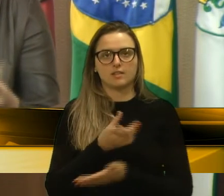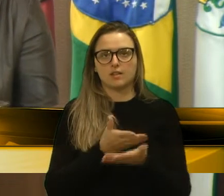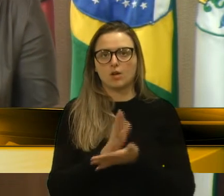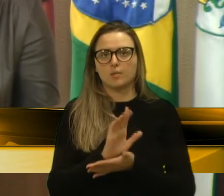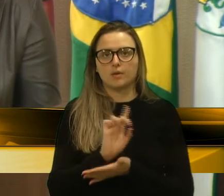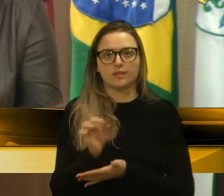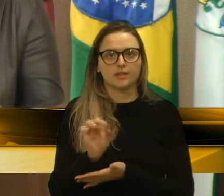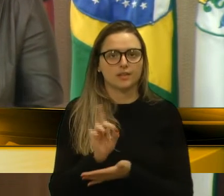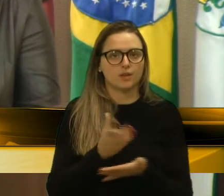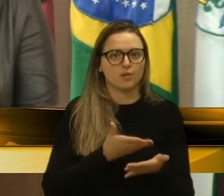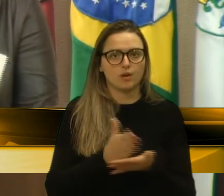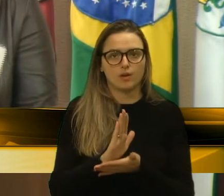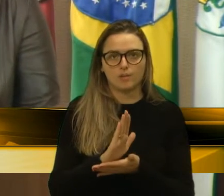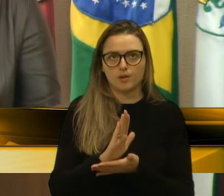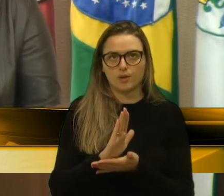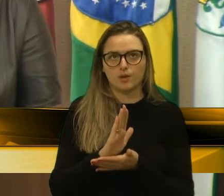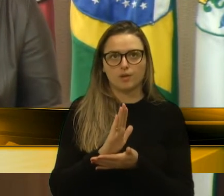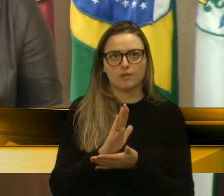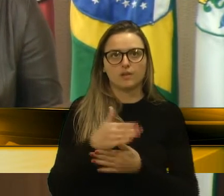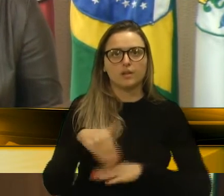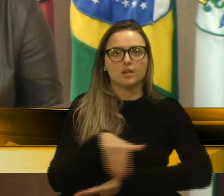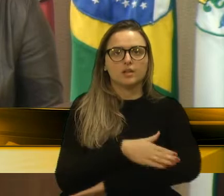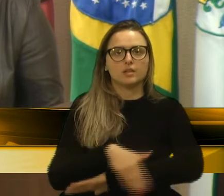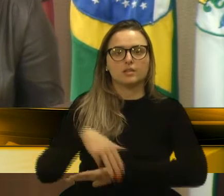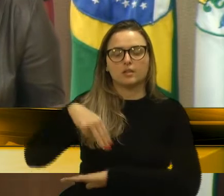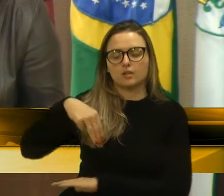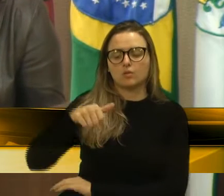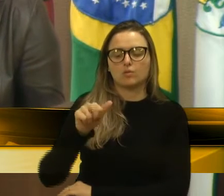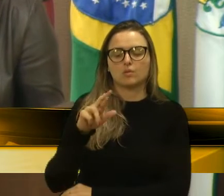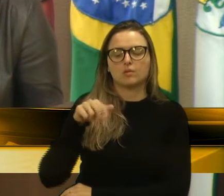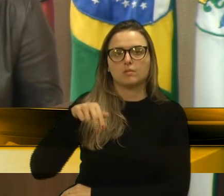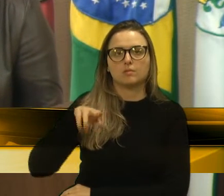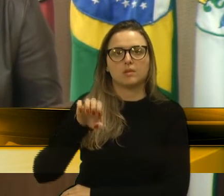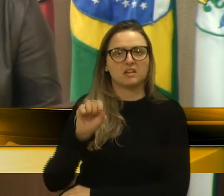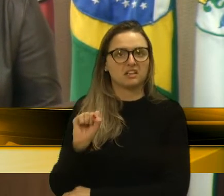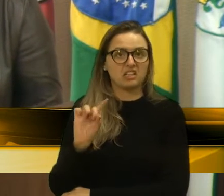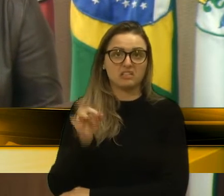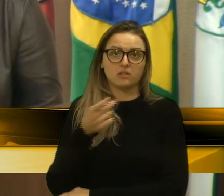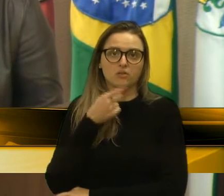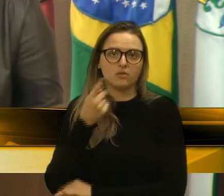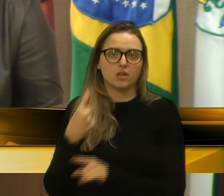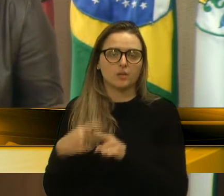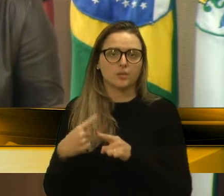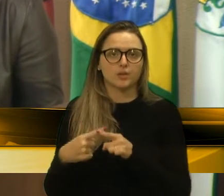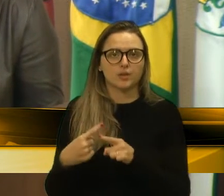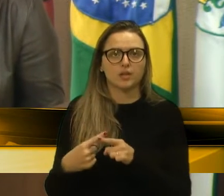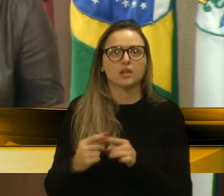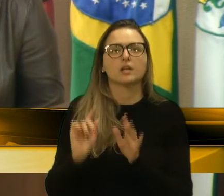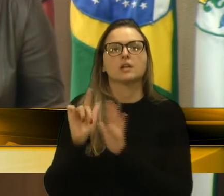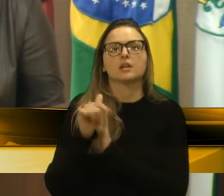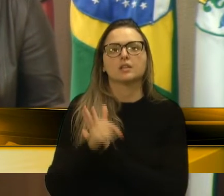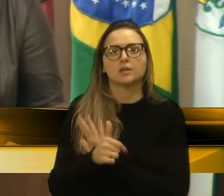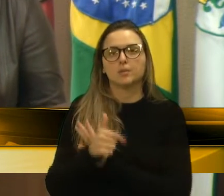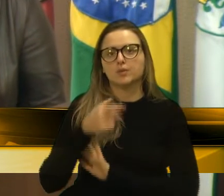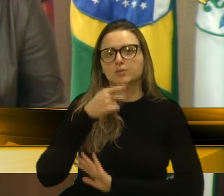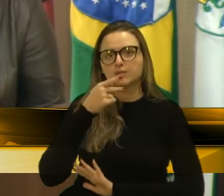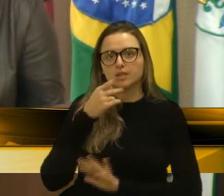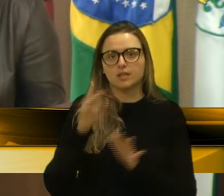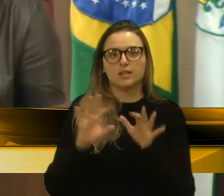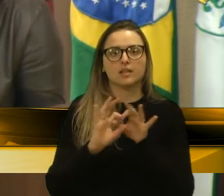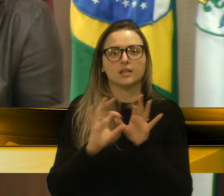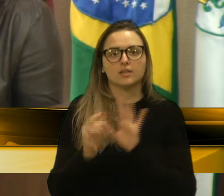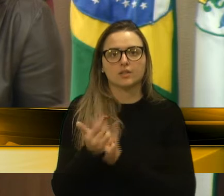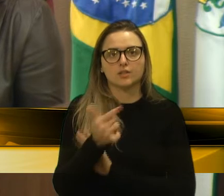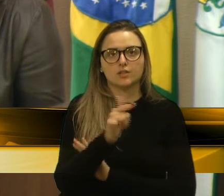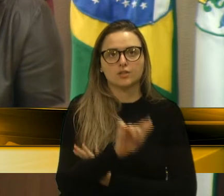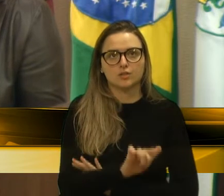então, a realização na Marquês do Herval, sem justificativa, e vai dizer, então, oferece e disponibiliza novamente o